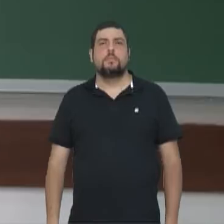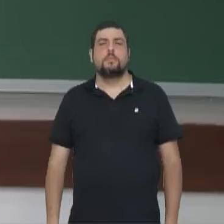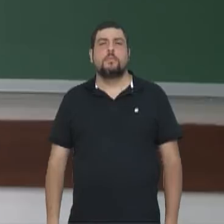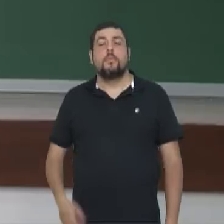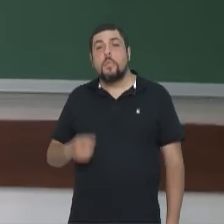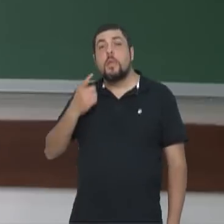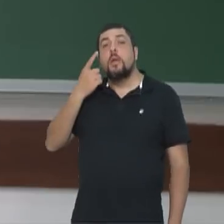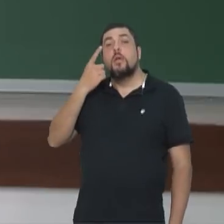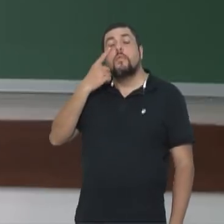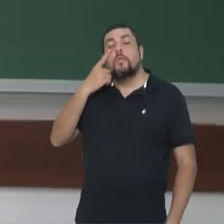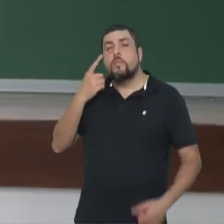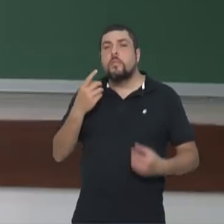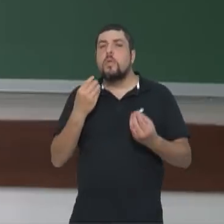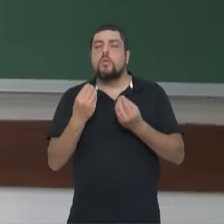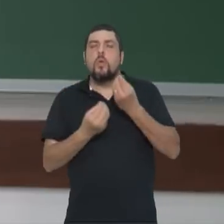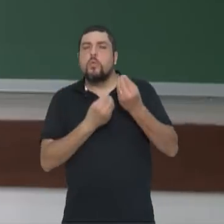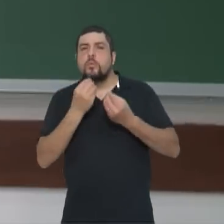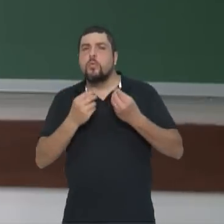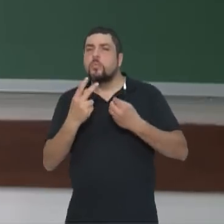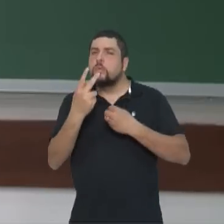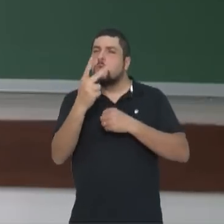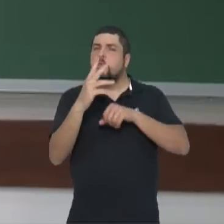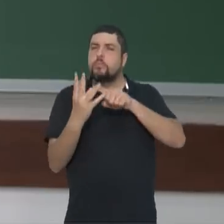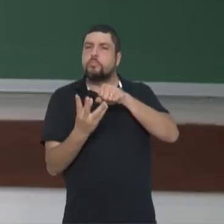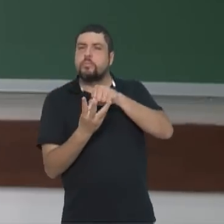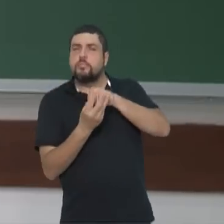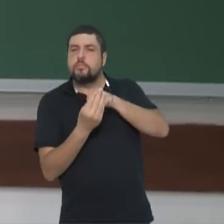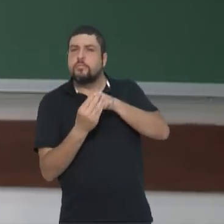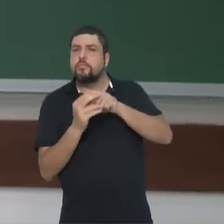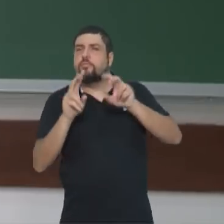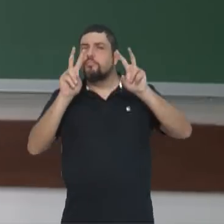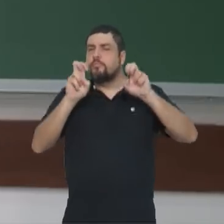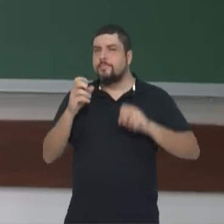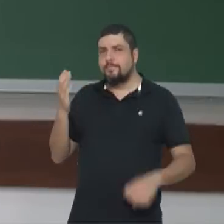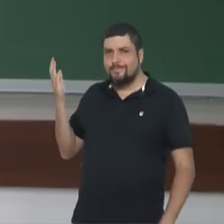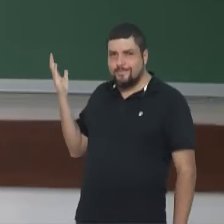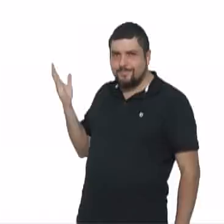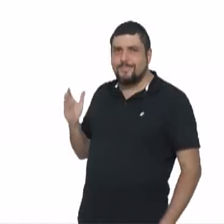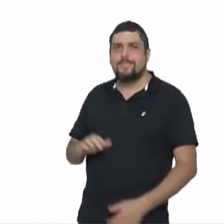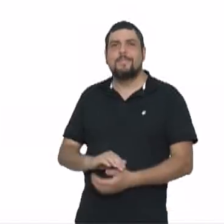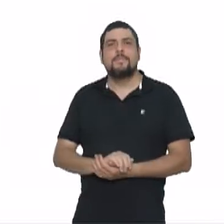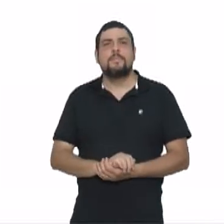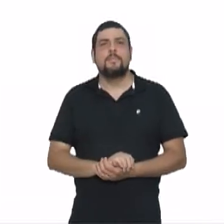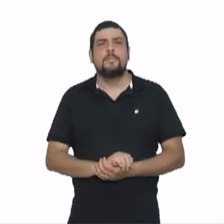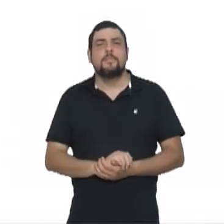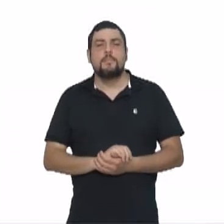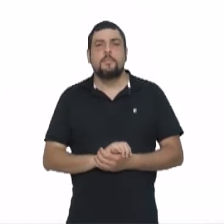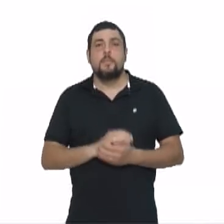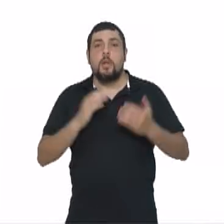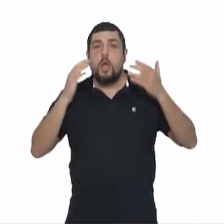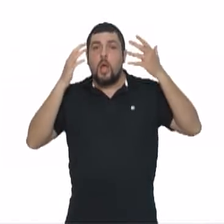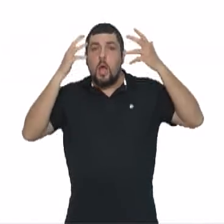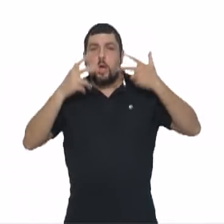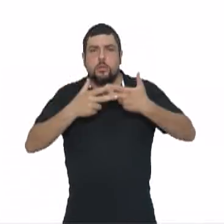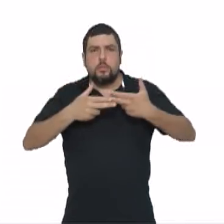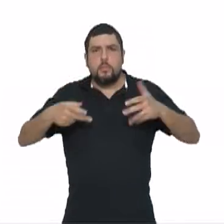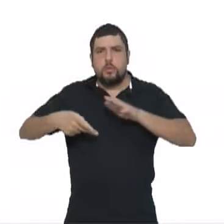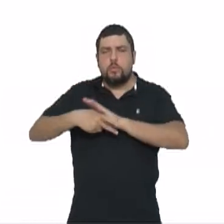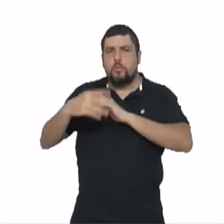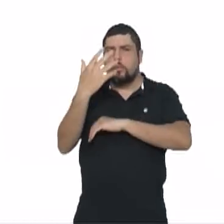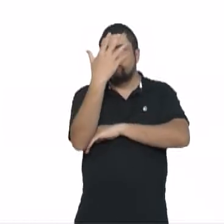Vamos ver como é que está aí o conhecimento de vocês acerca desse assunto? Então, animais silvestres de